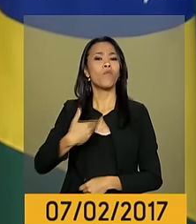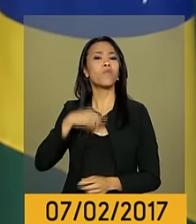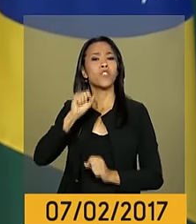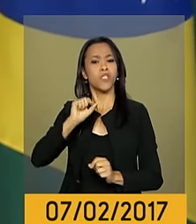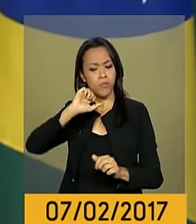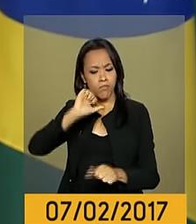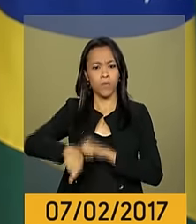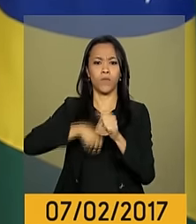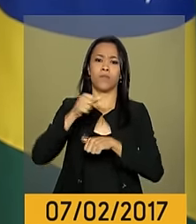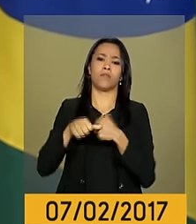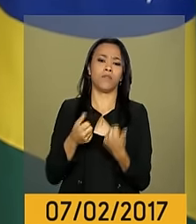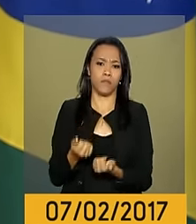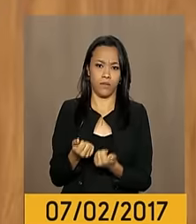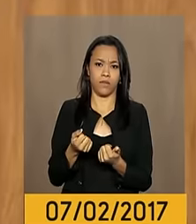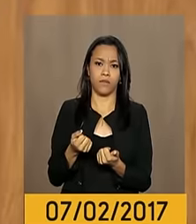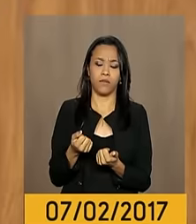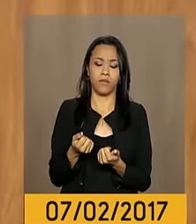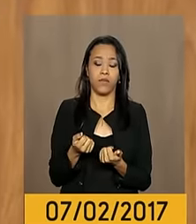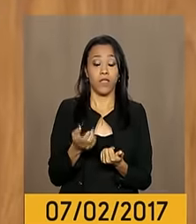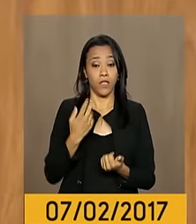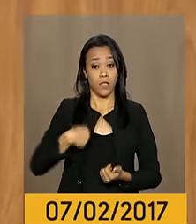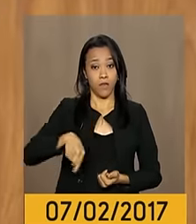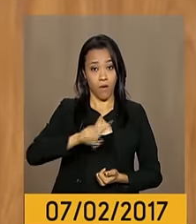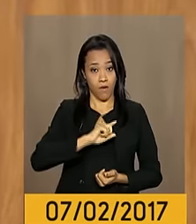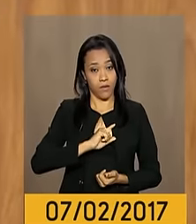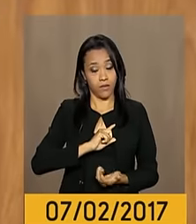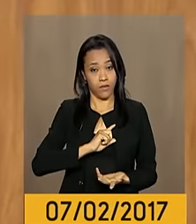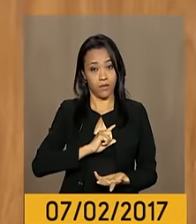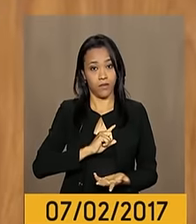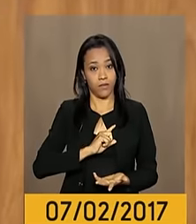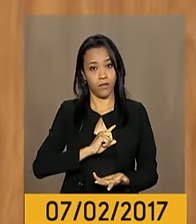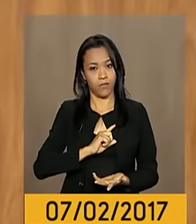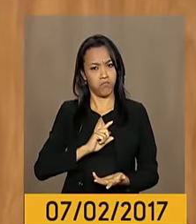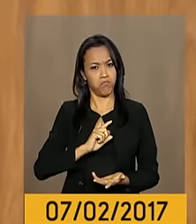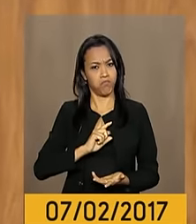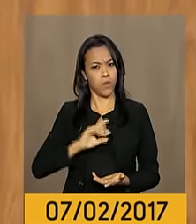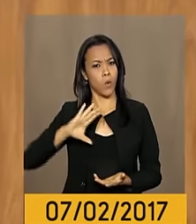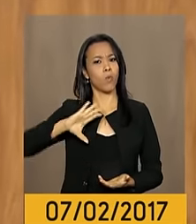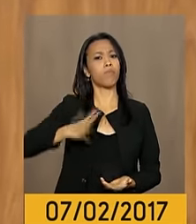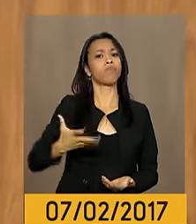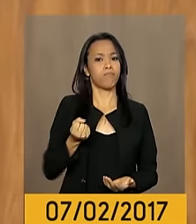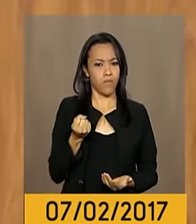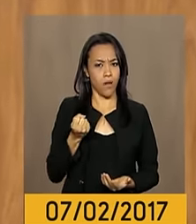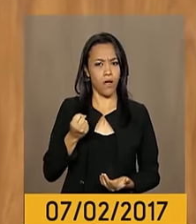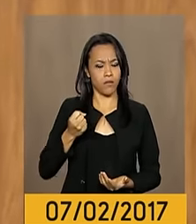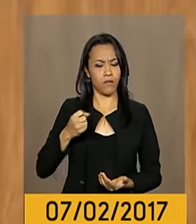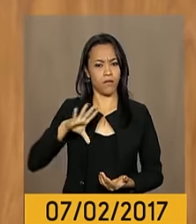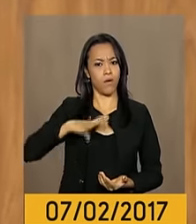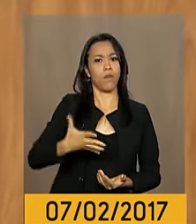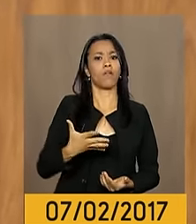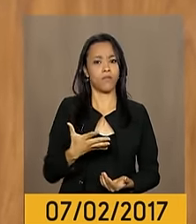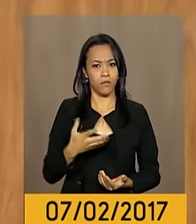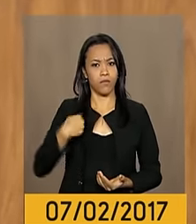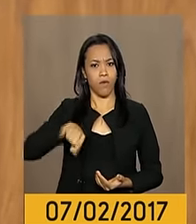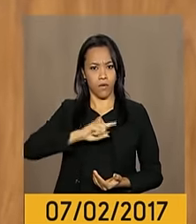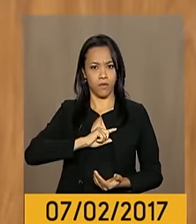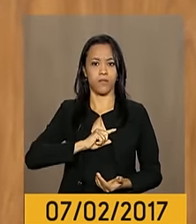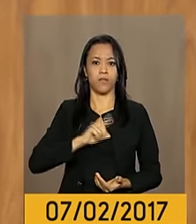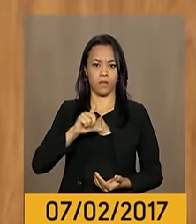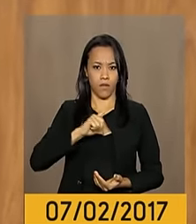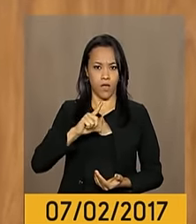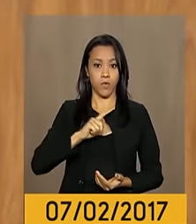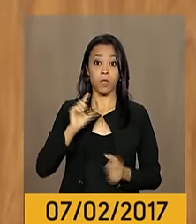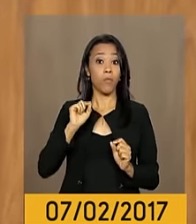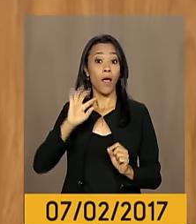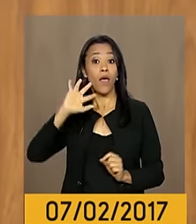sido Eh vamos dizer ousados mas necessariamente osados para